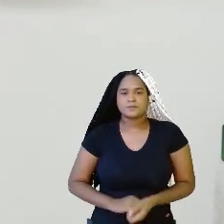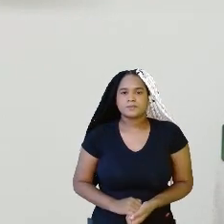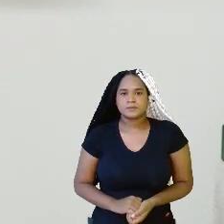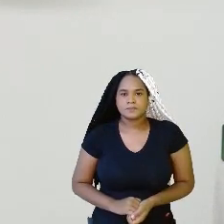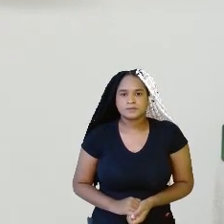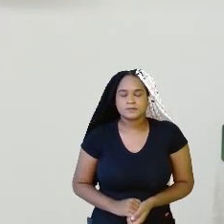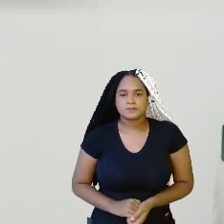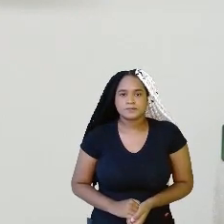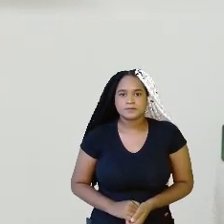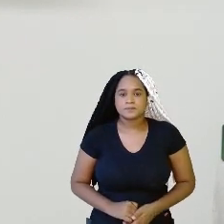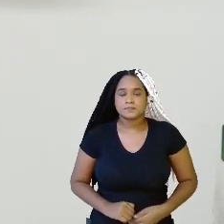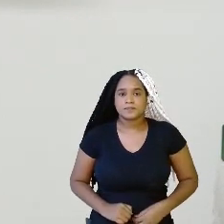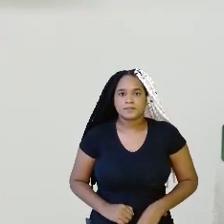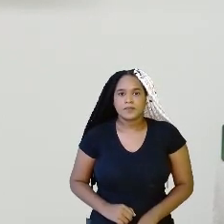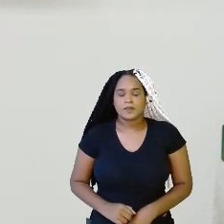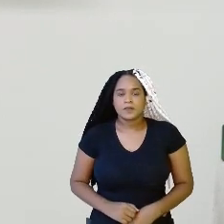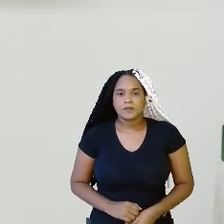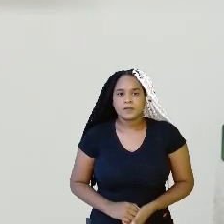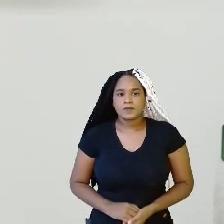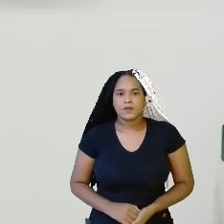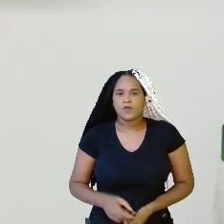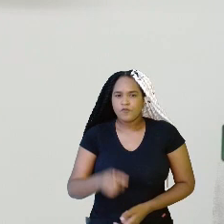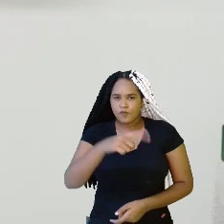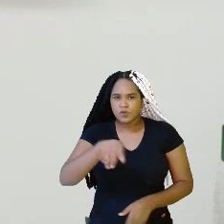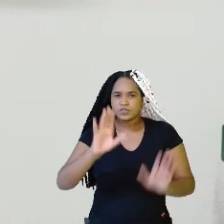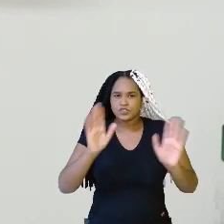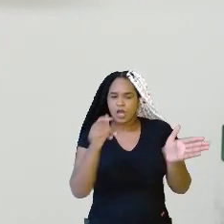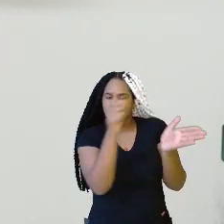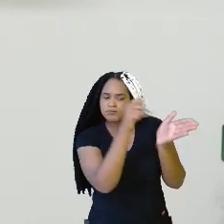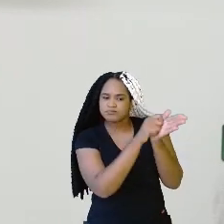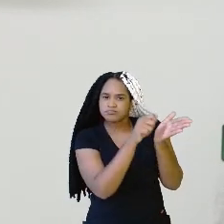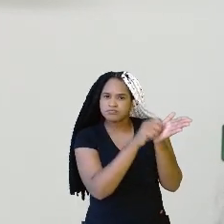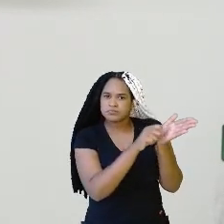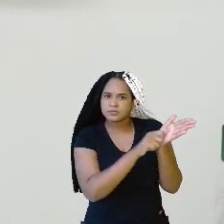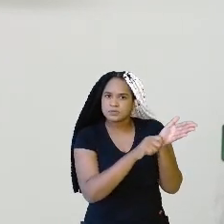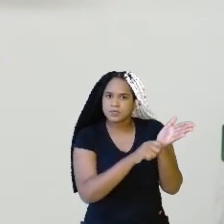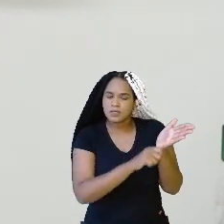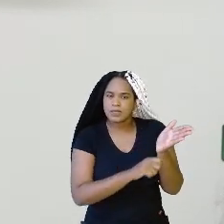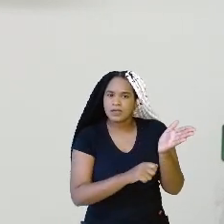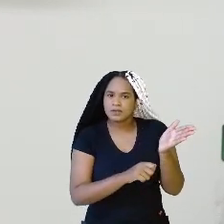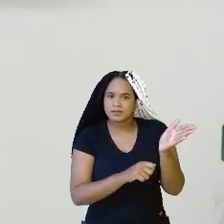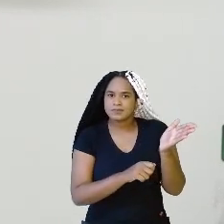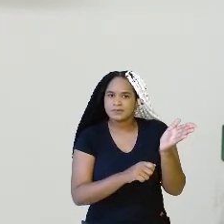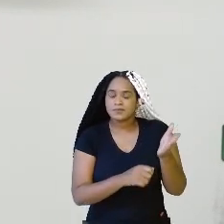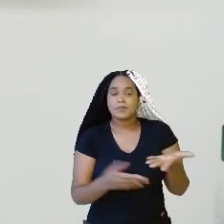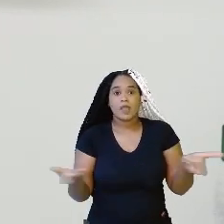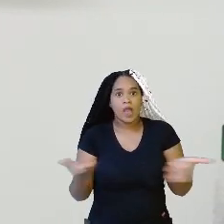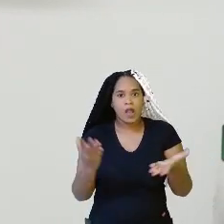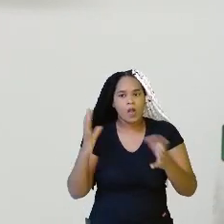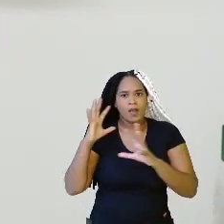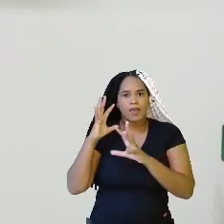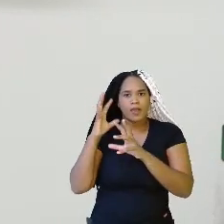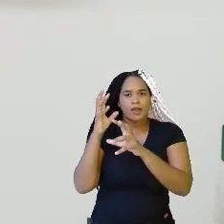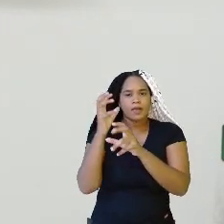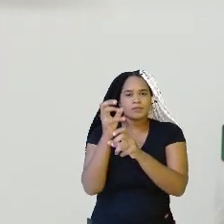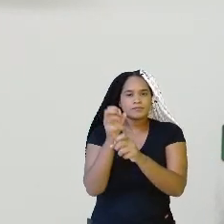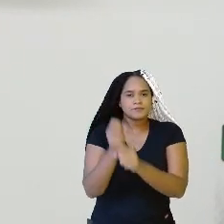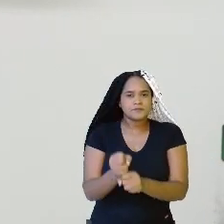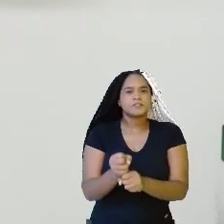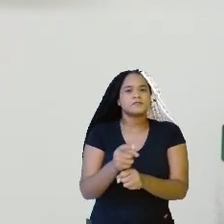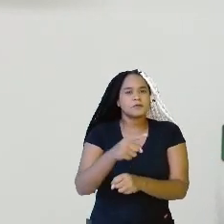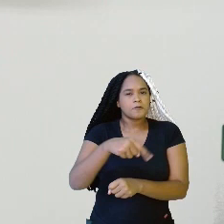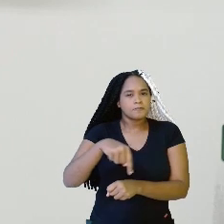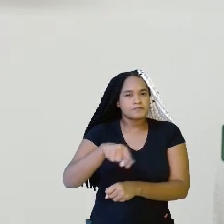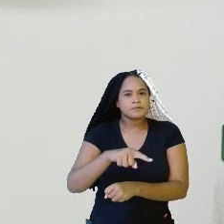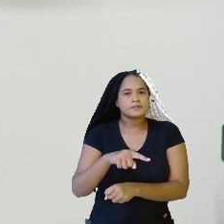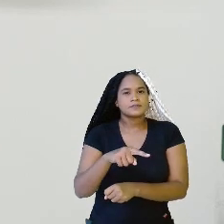certo? Eu creio que você ficou aí, você fez algumas anotações. Quem sabe até agora com essa revisãozinha, você